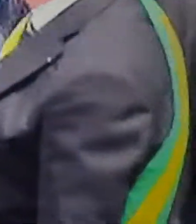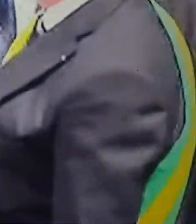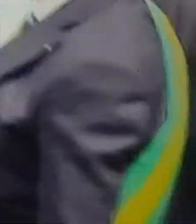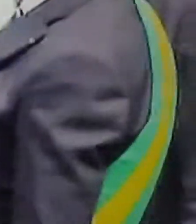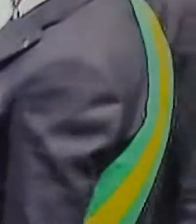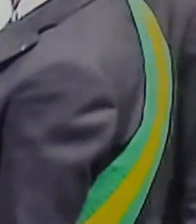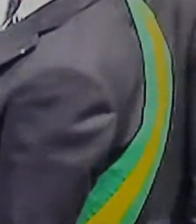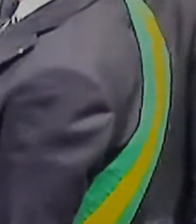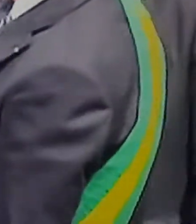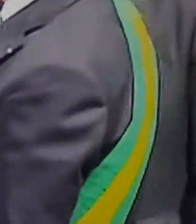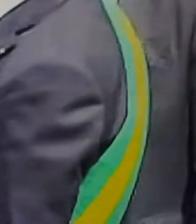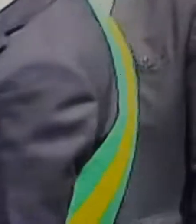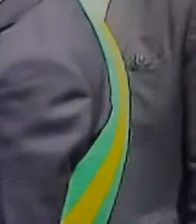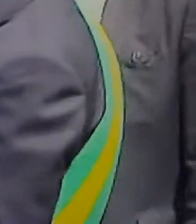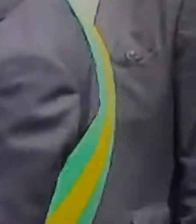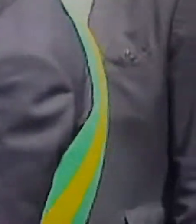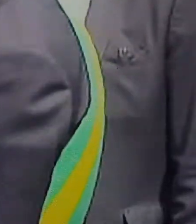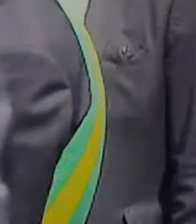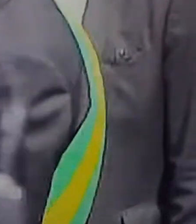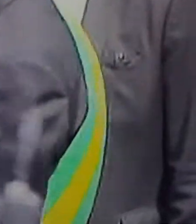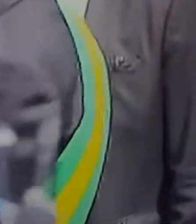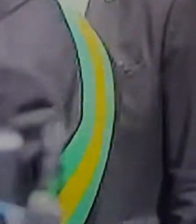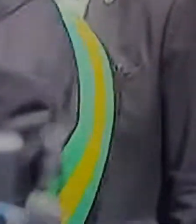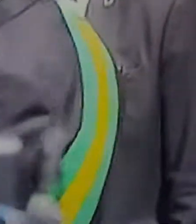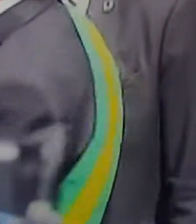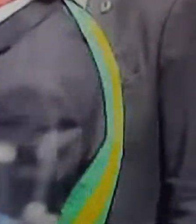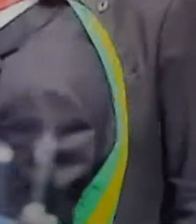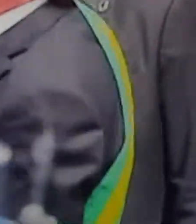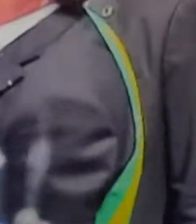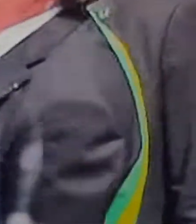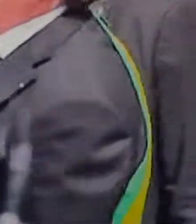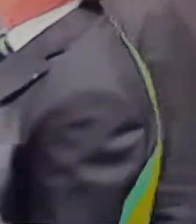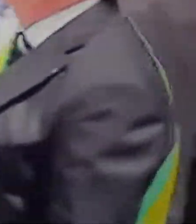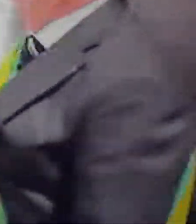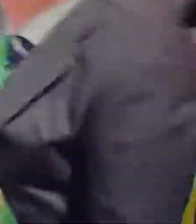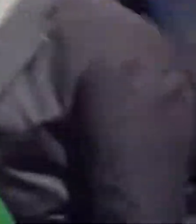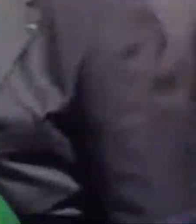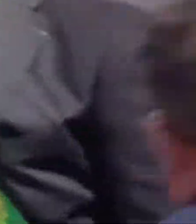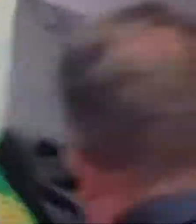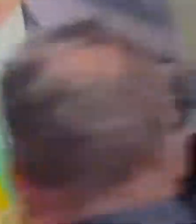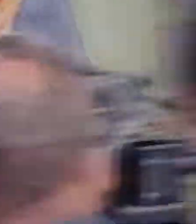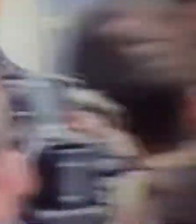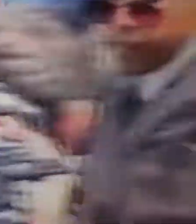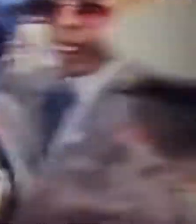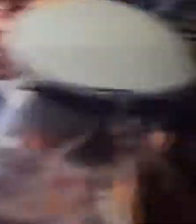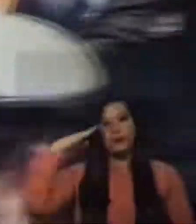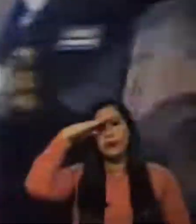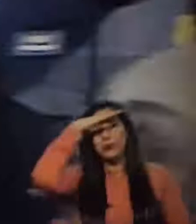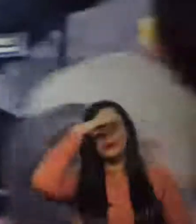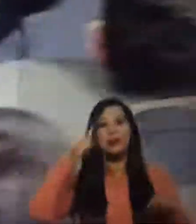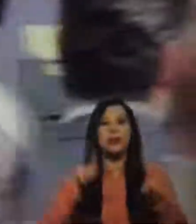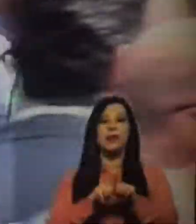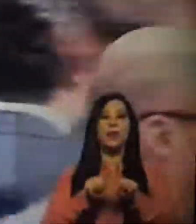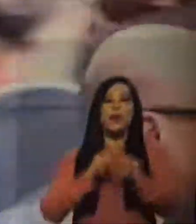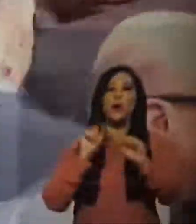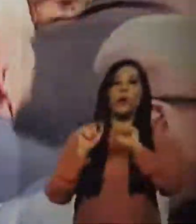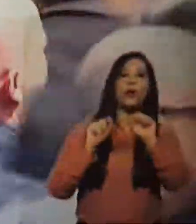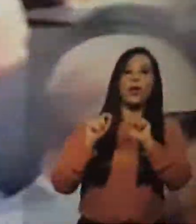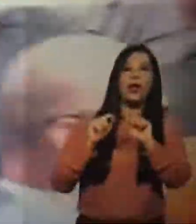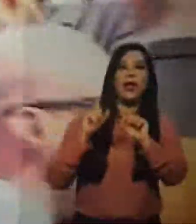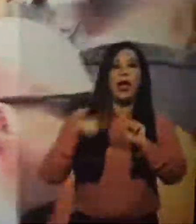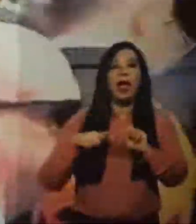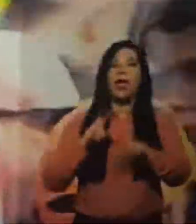povo que ama a nossa bandeira do Brasil. Um momento que estava fora, né, do script, o presidente Jair Bolsonaro desceu, e ali, o que que é? Houve